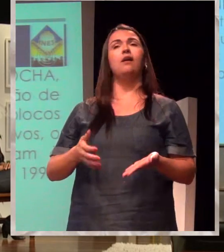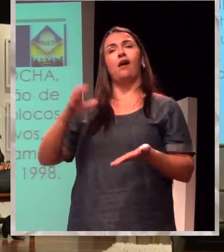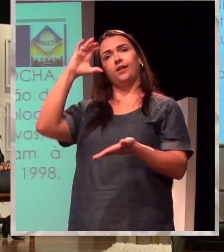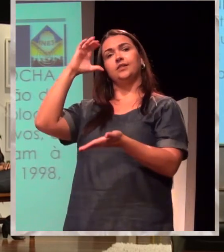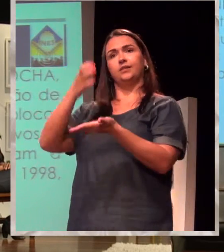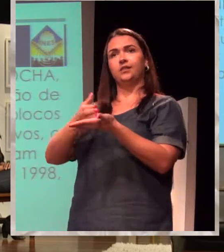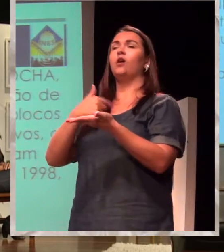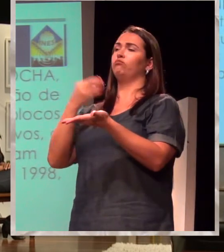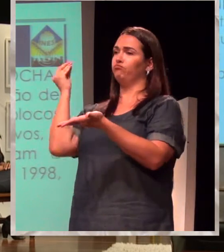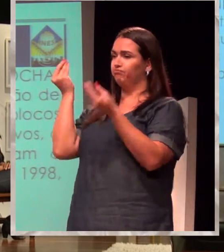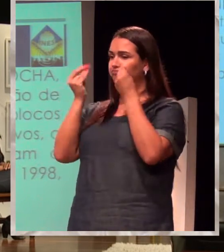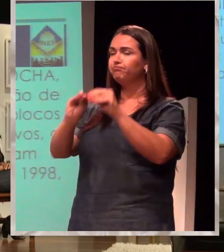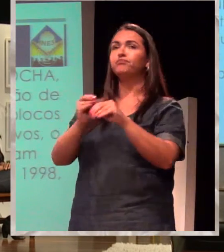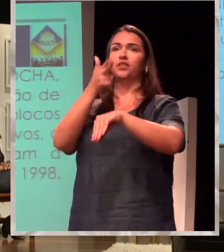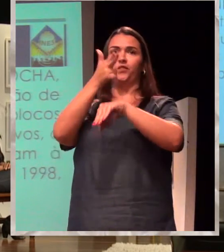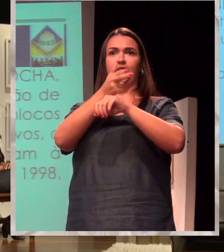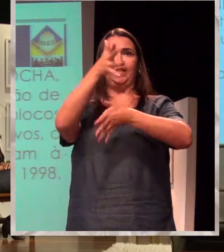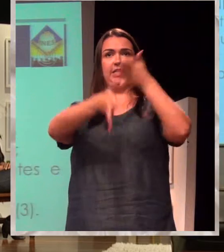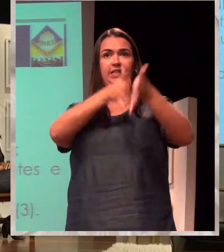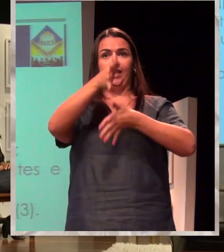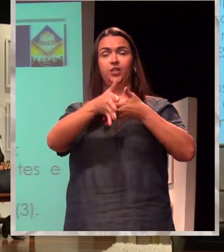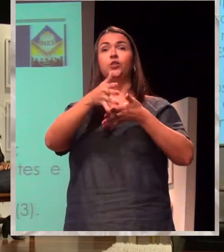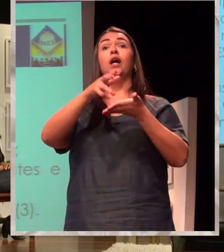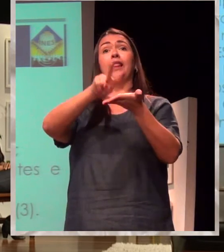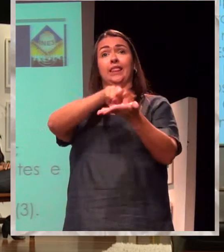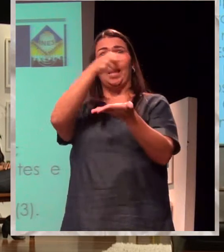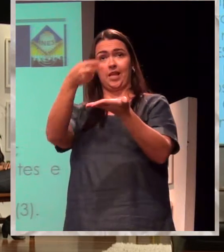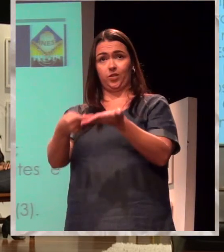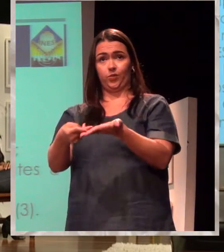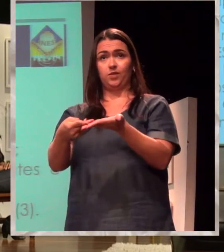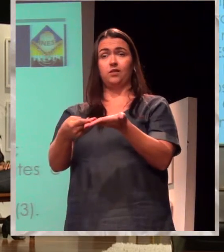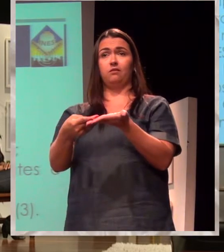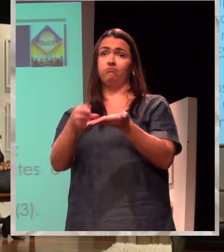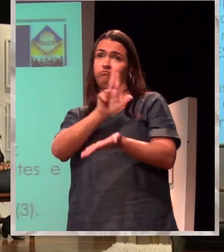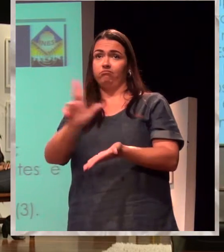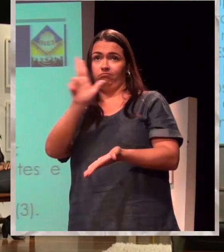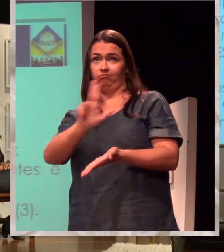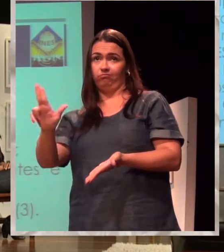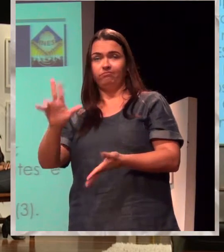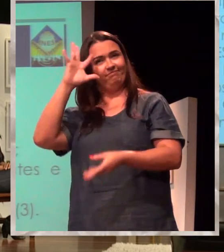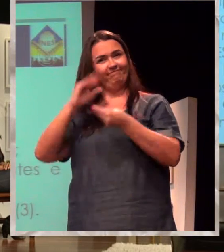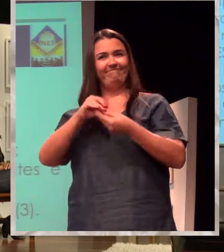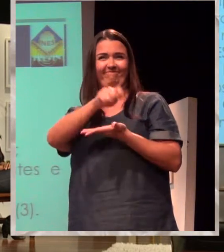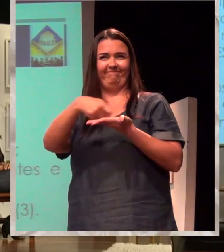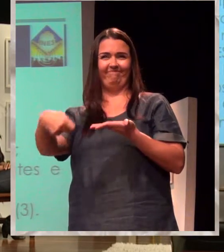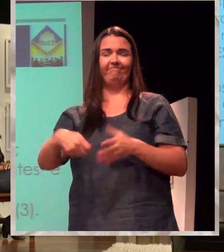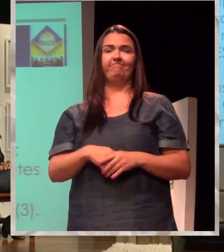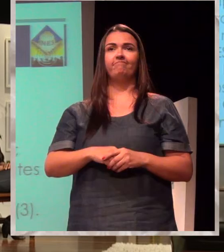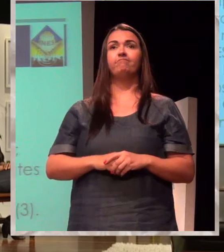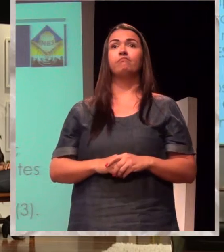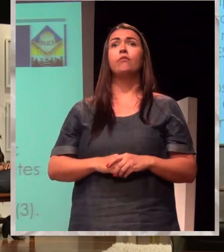dissertação o vídeo e a tradução em escrita. Então, como é que foi feita a seleção